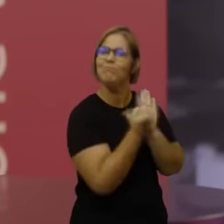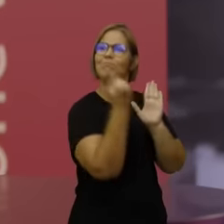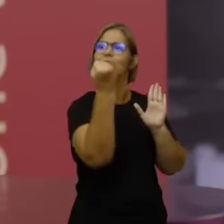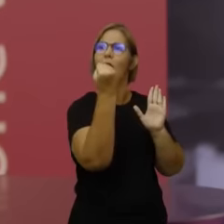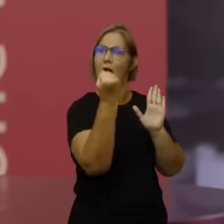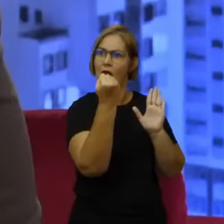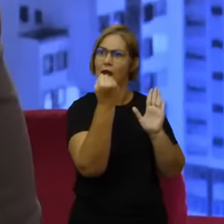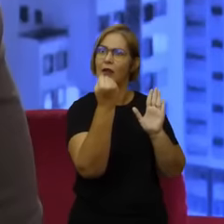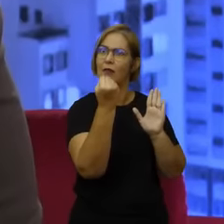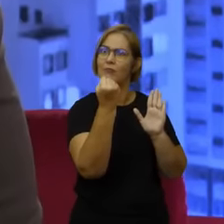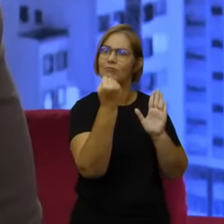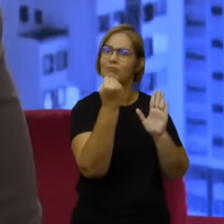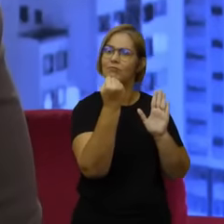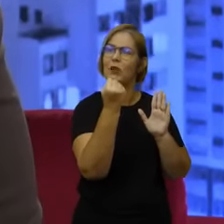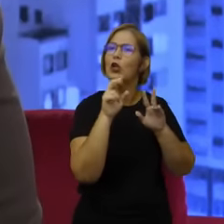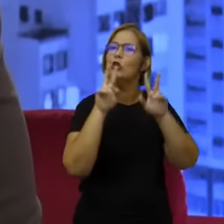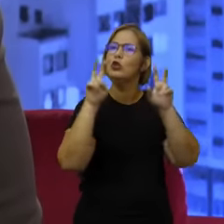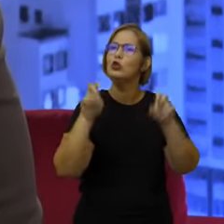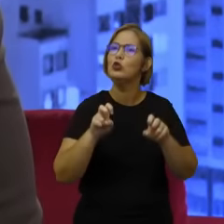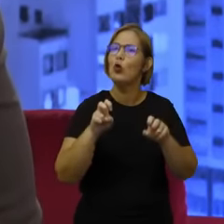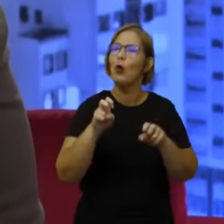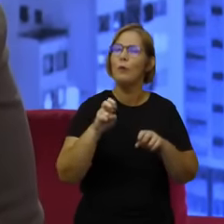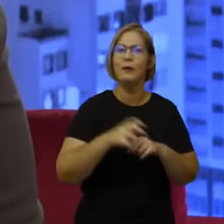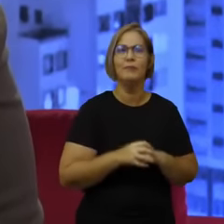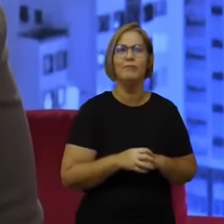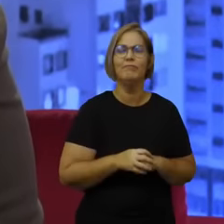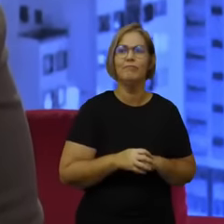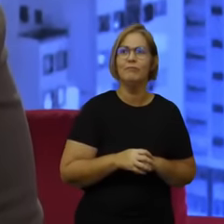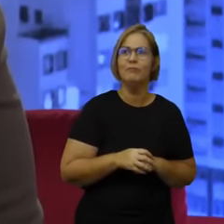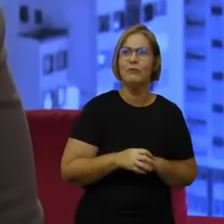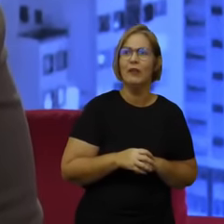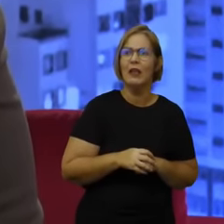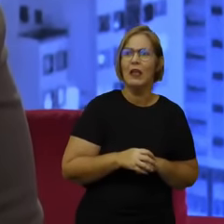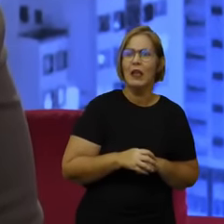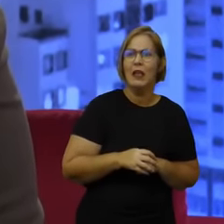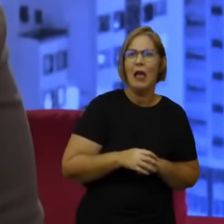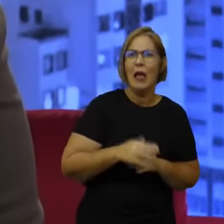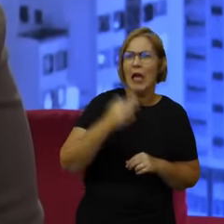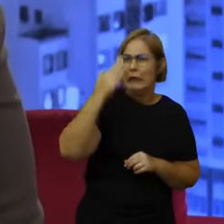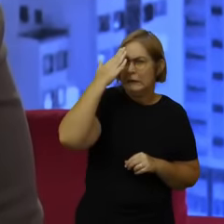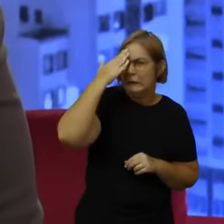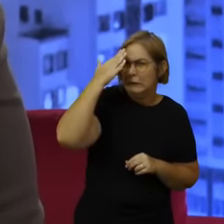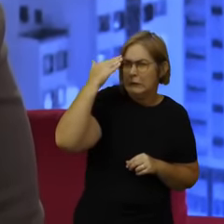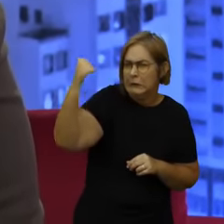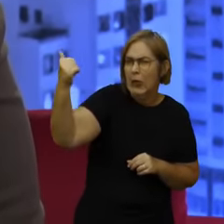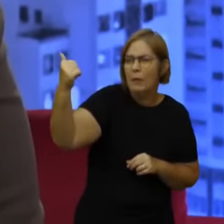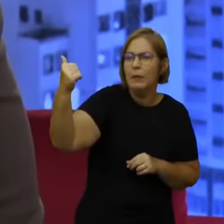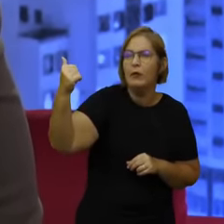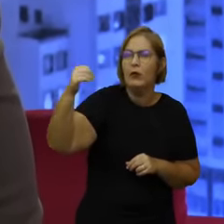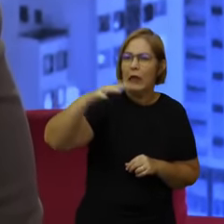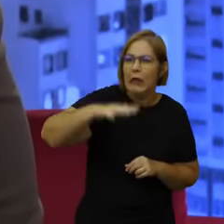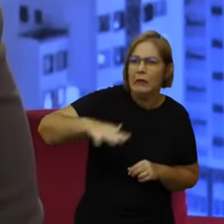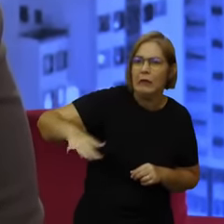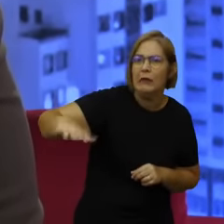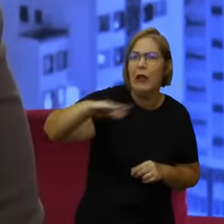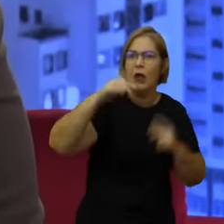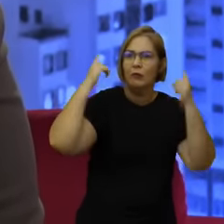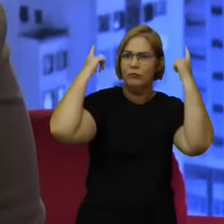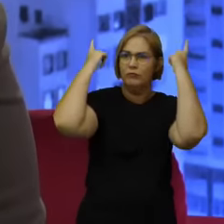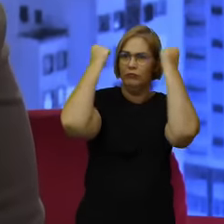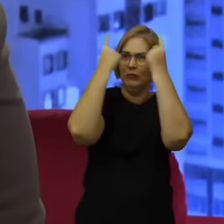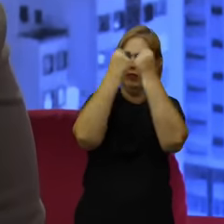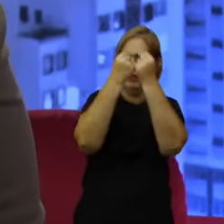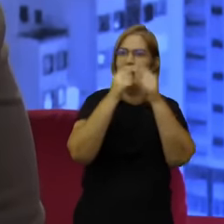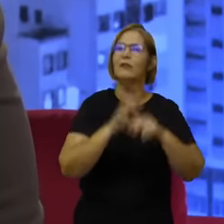a sabedoria trágica grega. Por que que ela marca a sabedoria trágica grega? Porque ela traz um